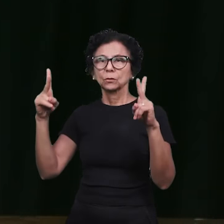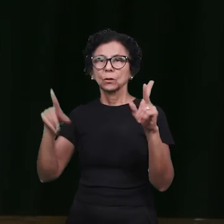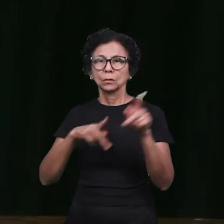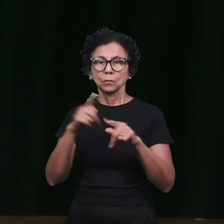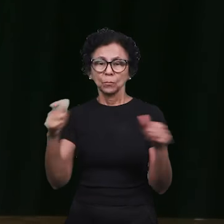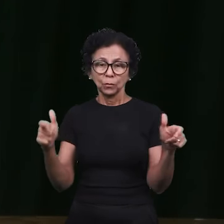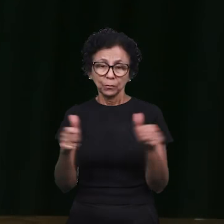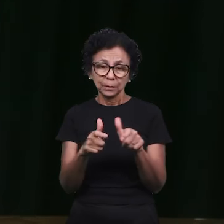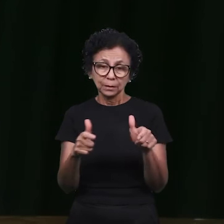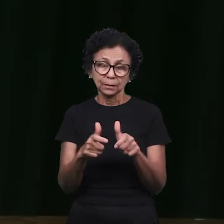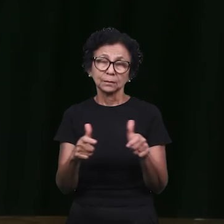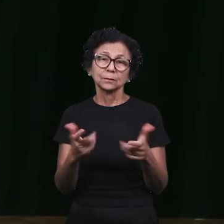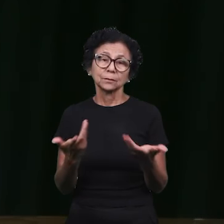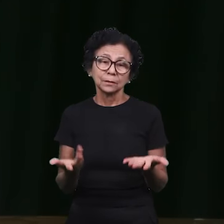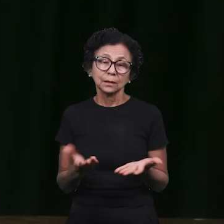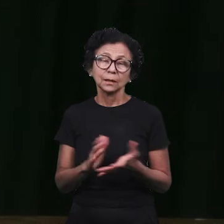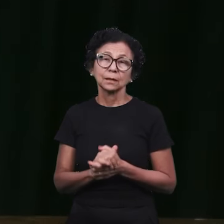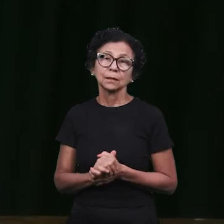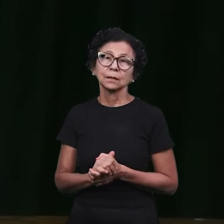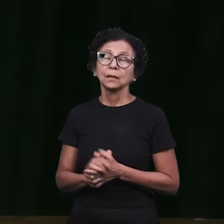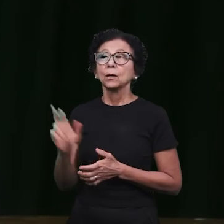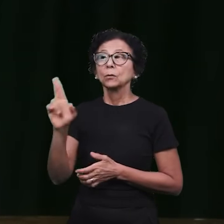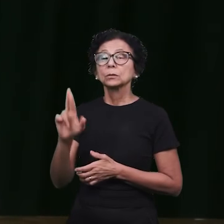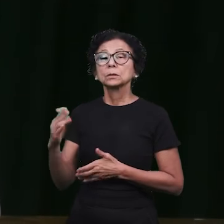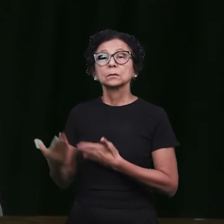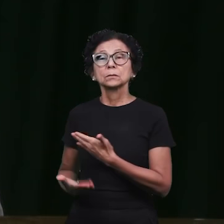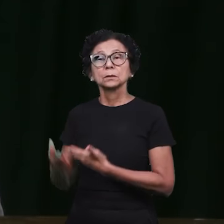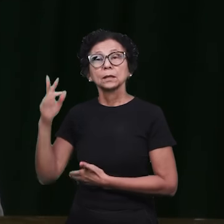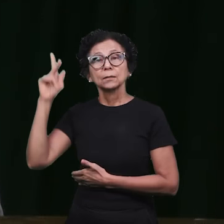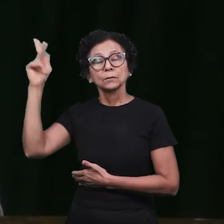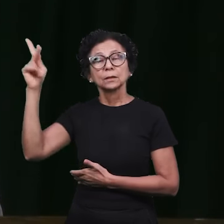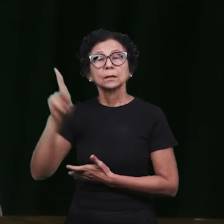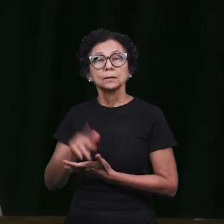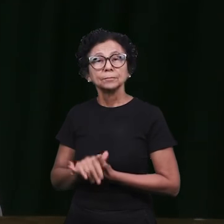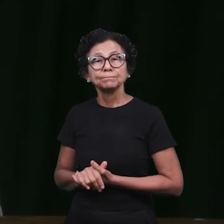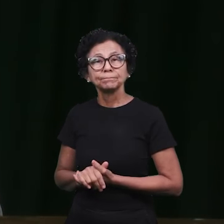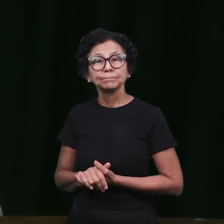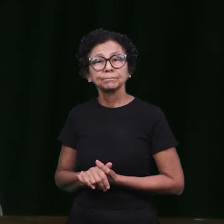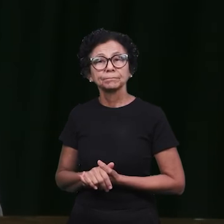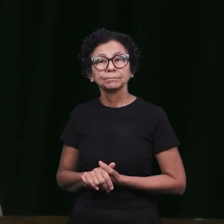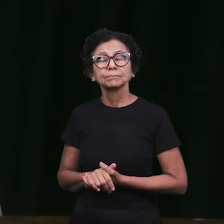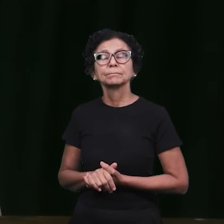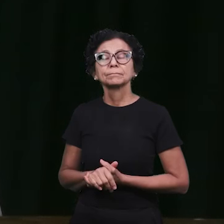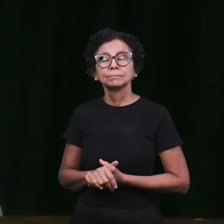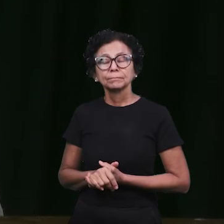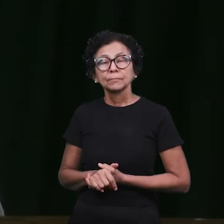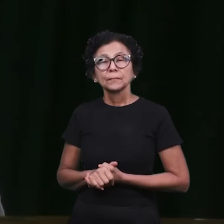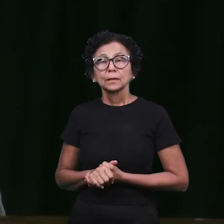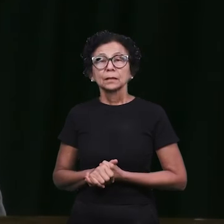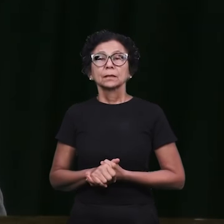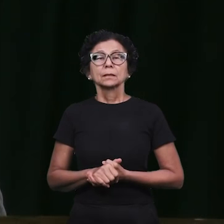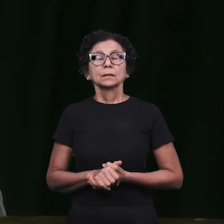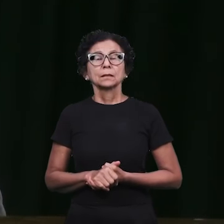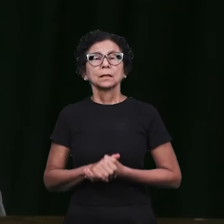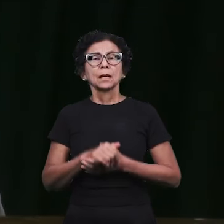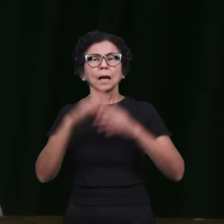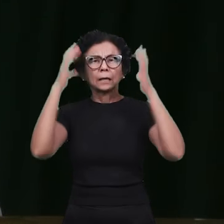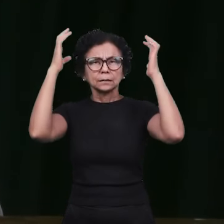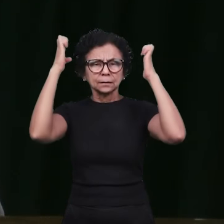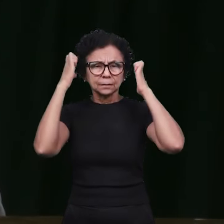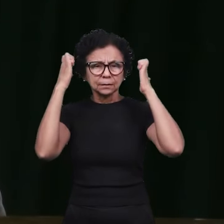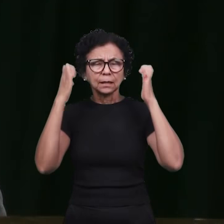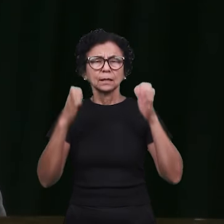através da ação de Mardoqueu. Quando nós vemos o livro de Esther, toda a ação aqui é de Mardoqueu. desde a indicação de Esther,